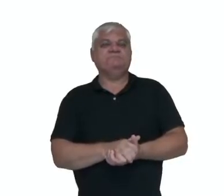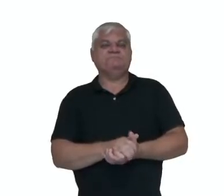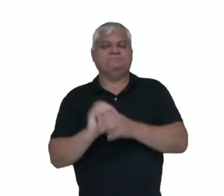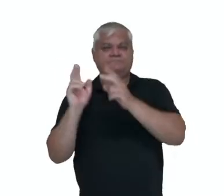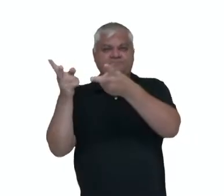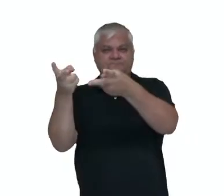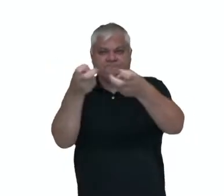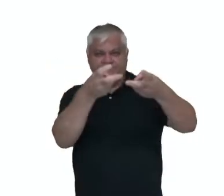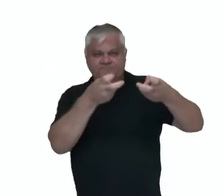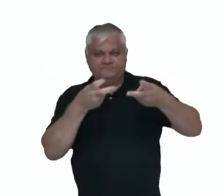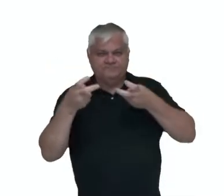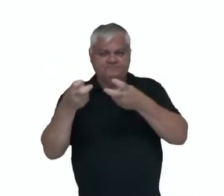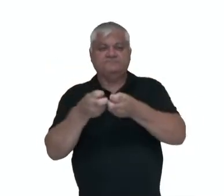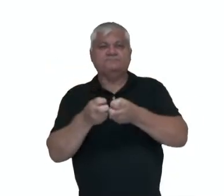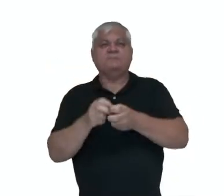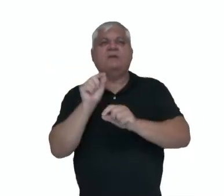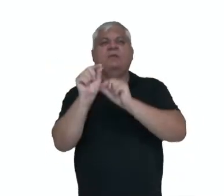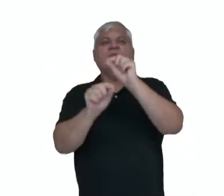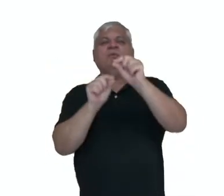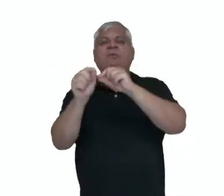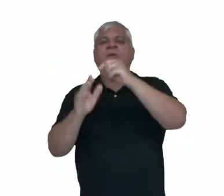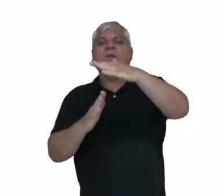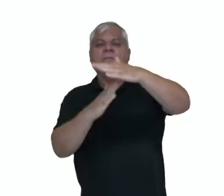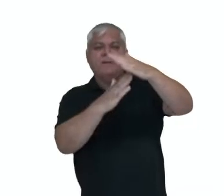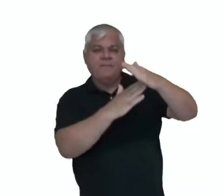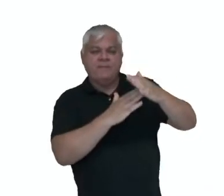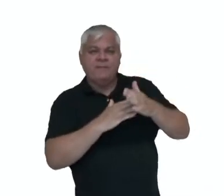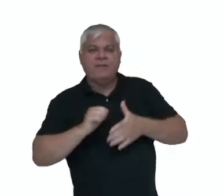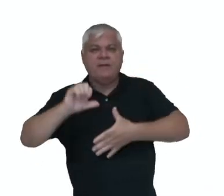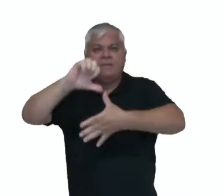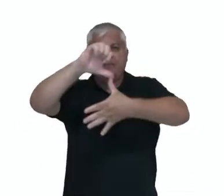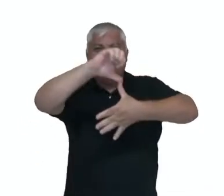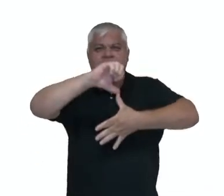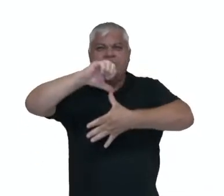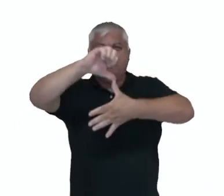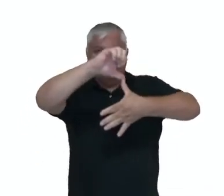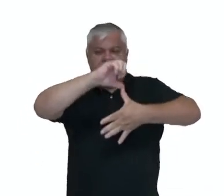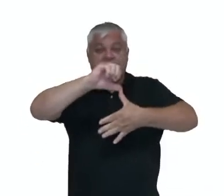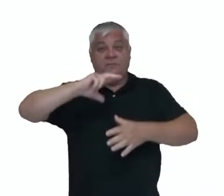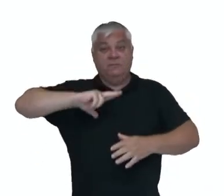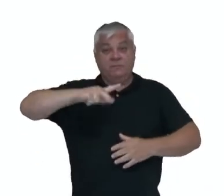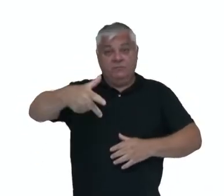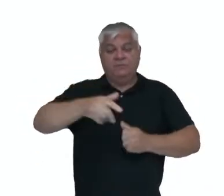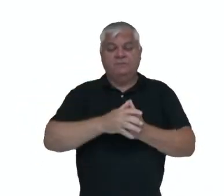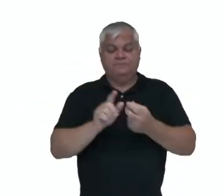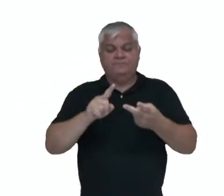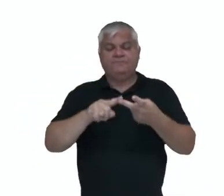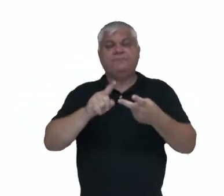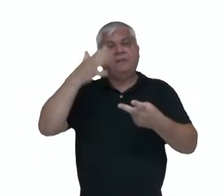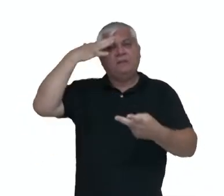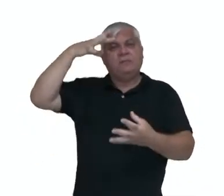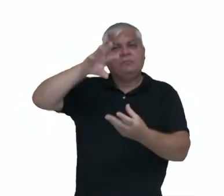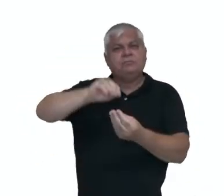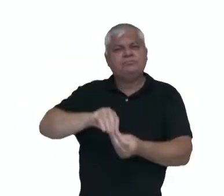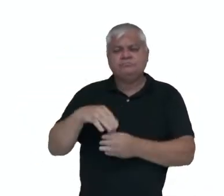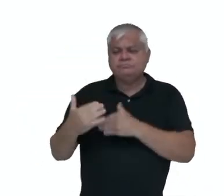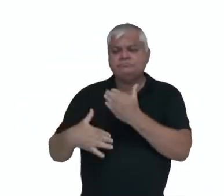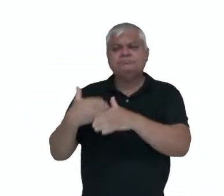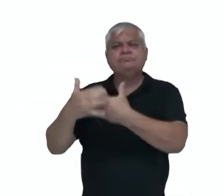Reconhecer o processo de ampliação das fronteiras da América colonial portuguesa. Compreender o desenvolvimento